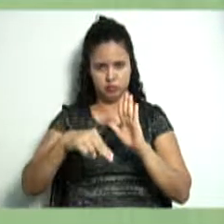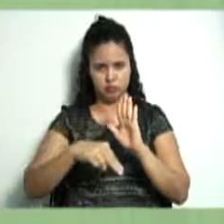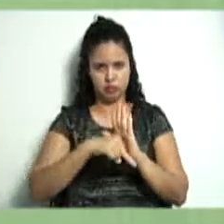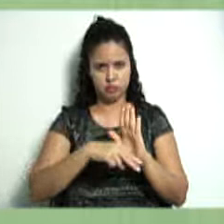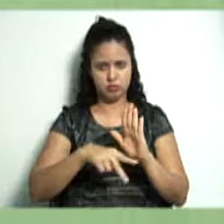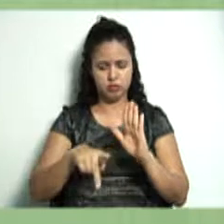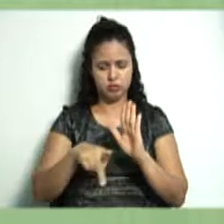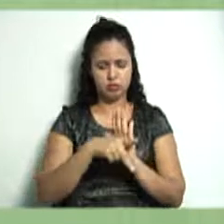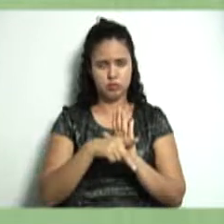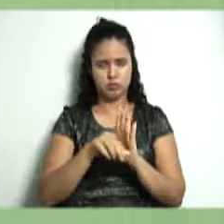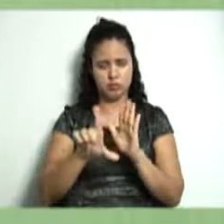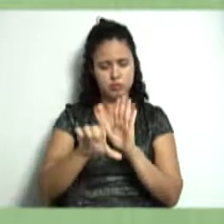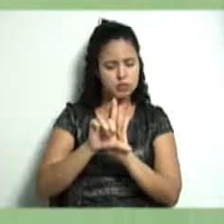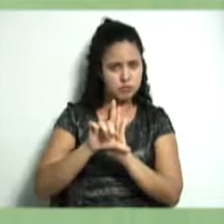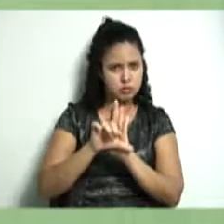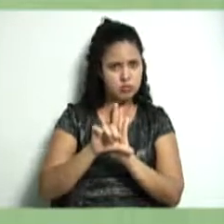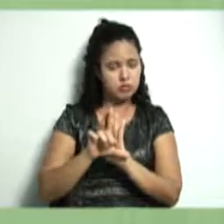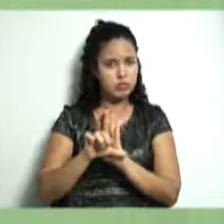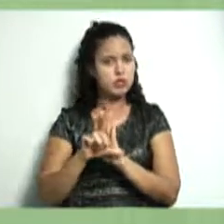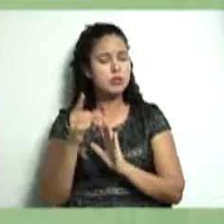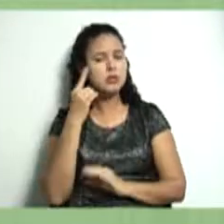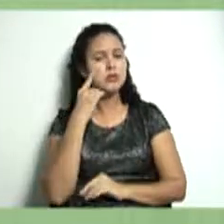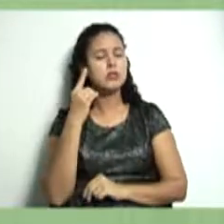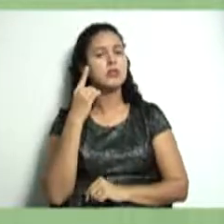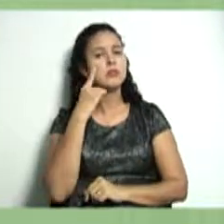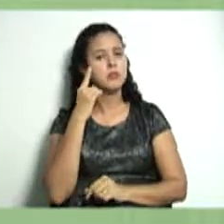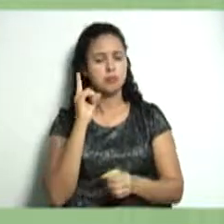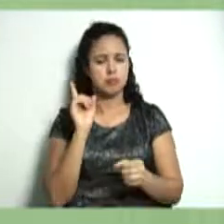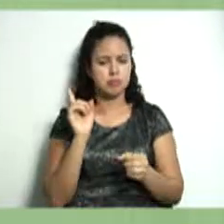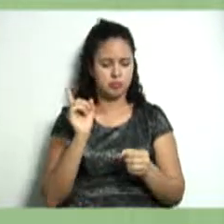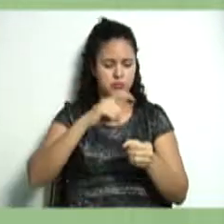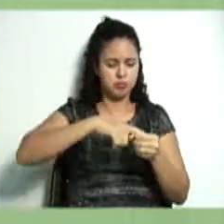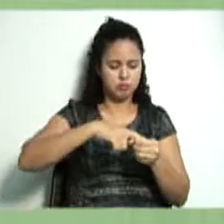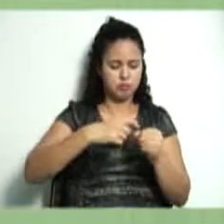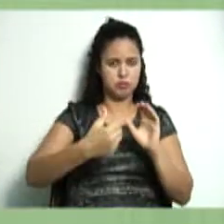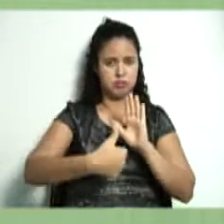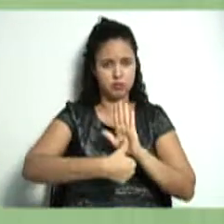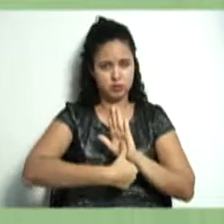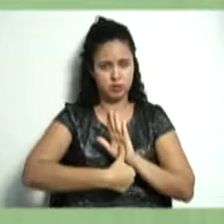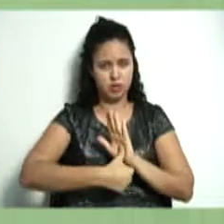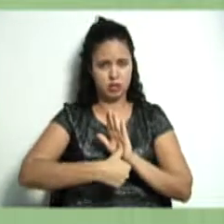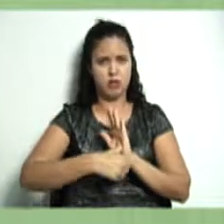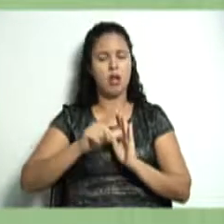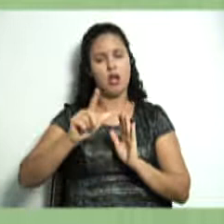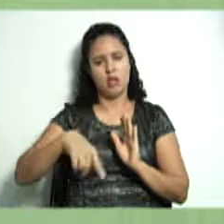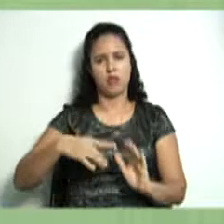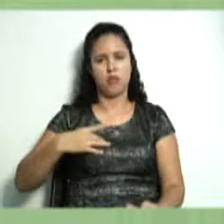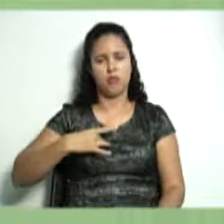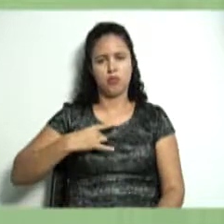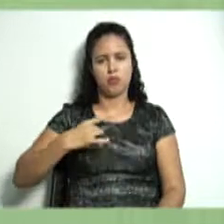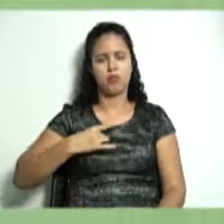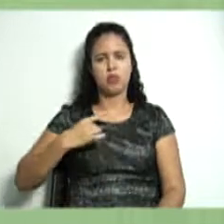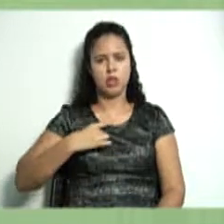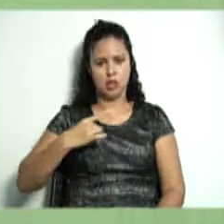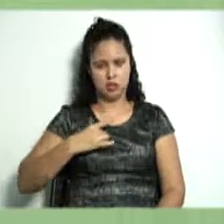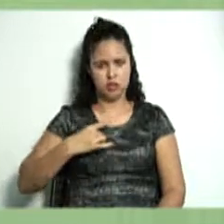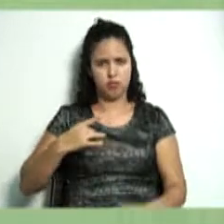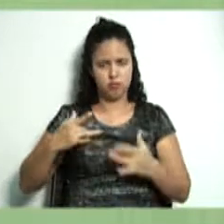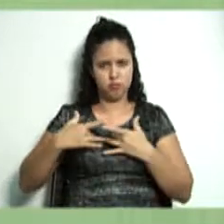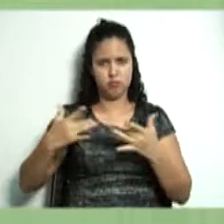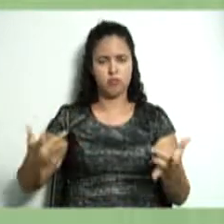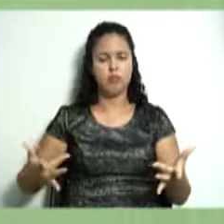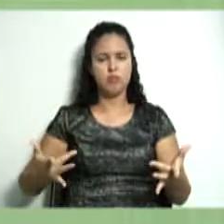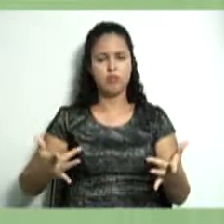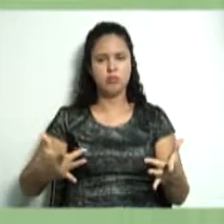aspectos legais, vemos que a adesão do associado é voluntária. O professor Samuel e eu, a gente